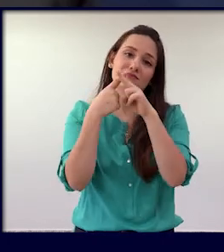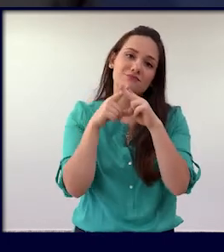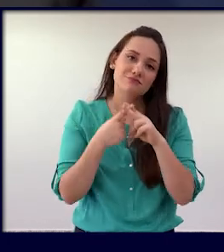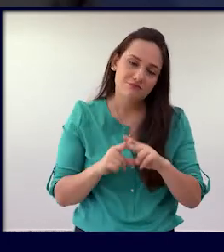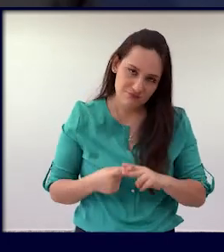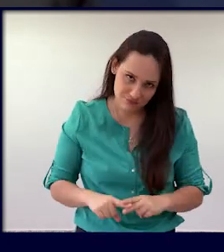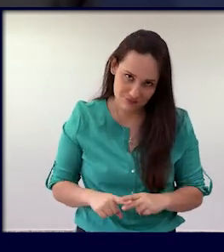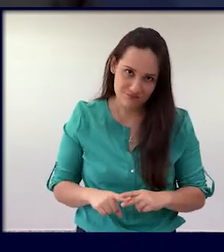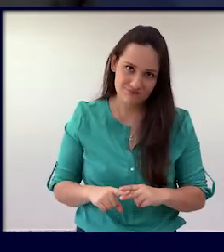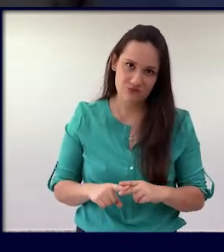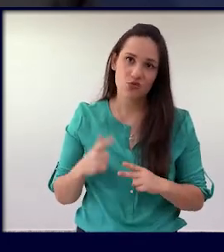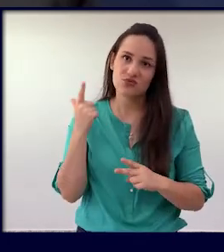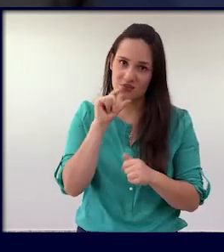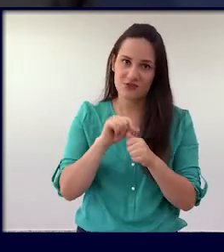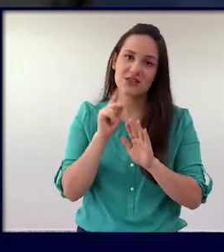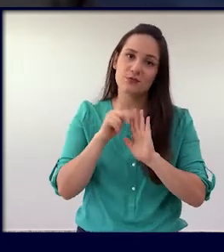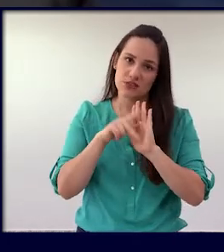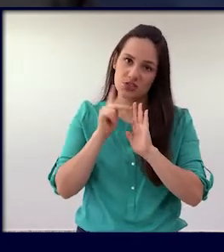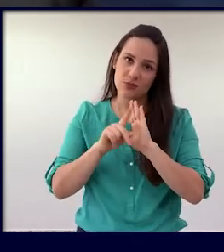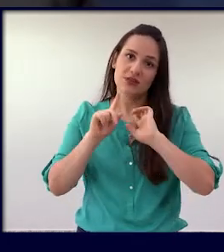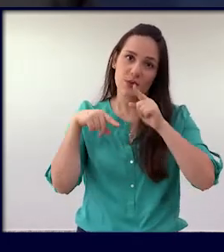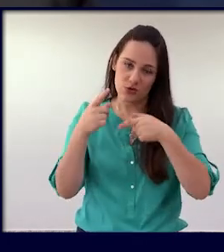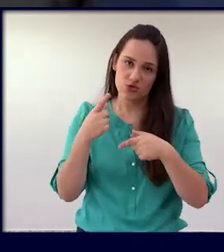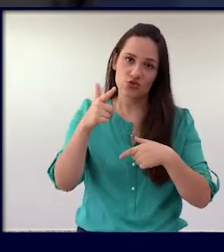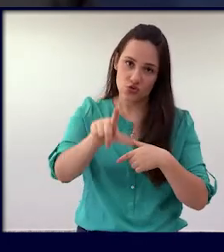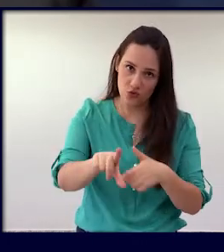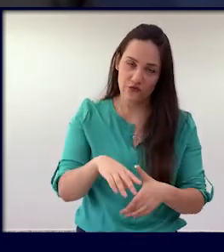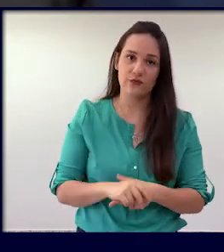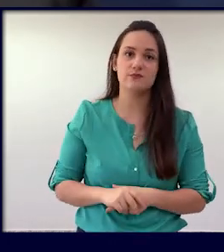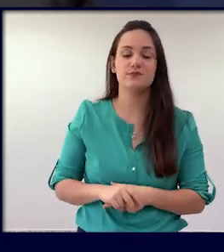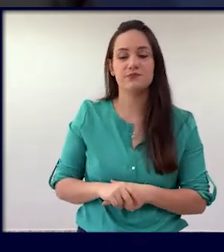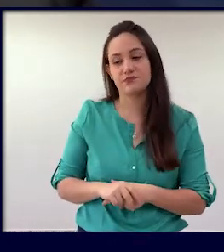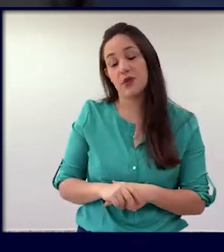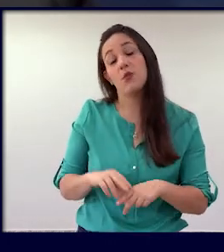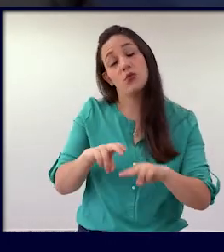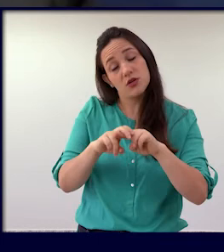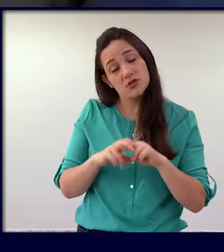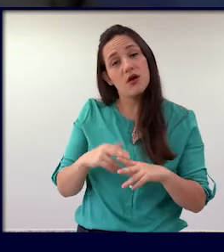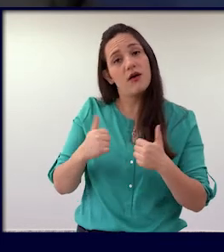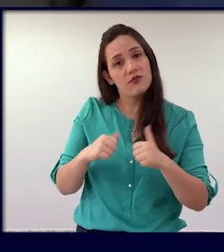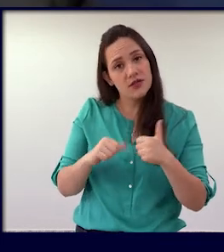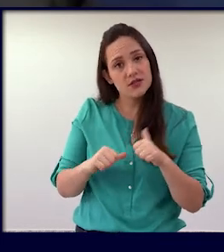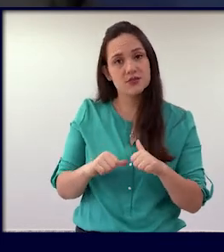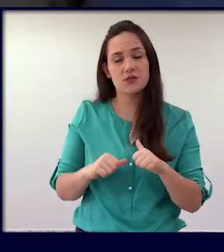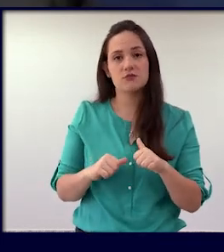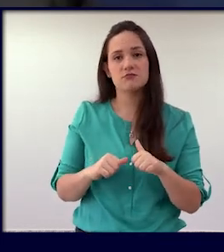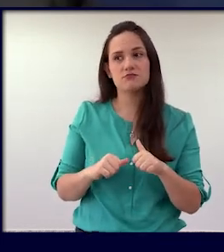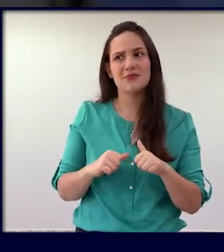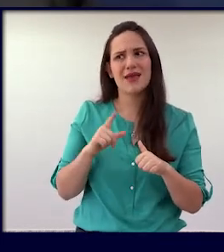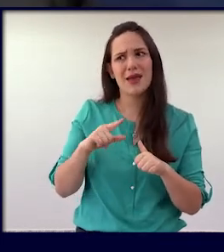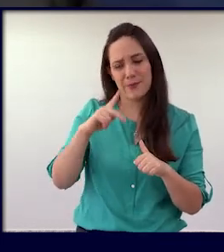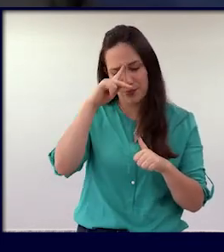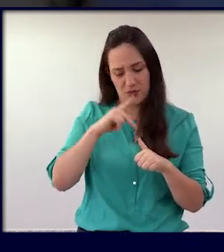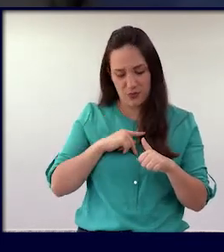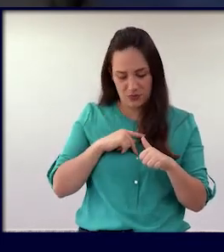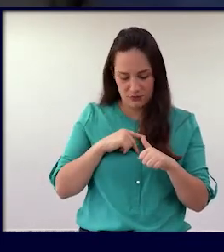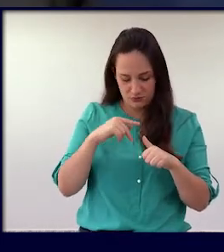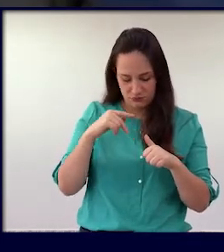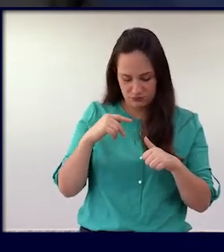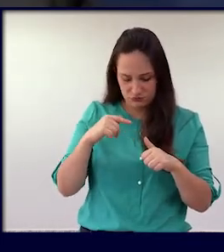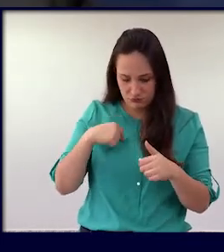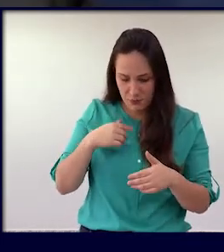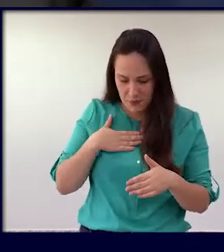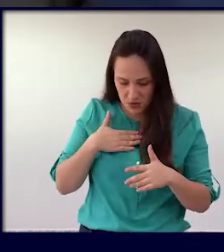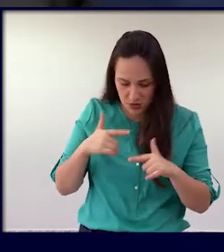muito valiosas, porque elas são usadas para o planejamento de eleições futuras. Então, a avaliação é mais